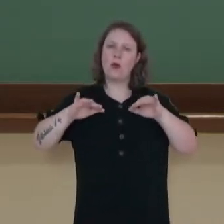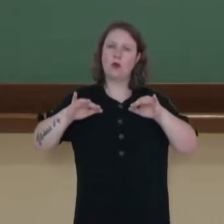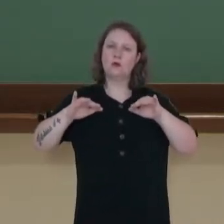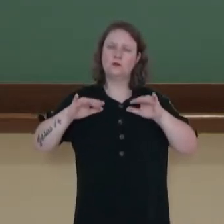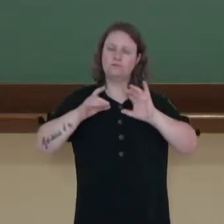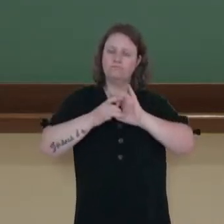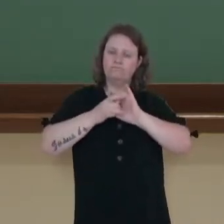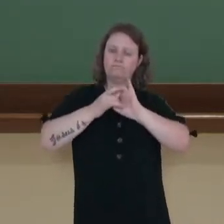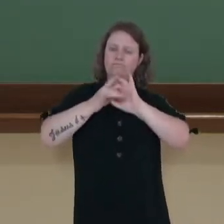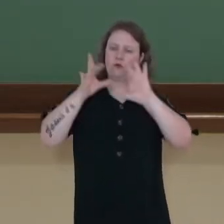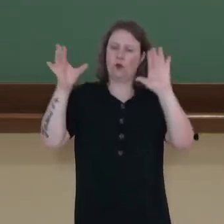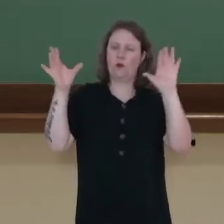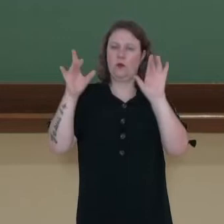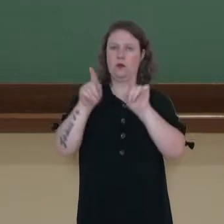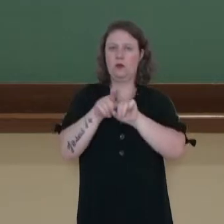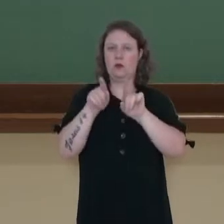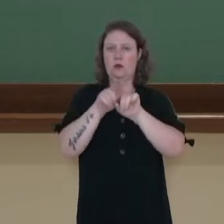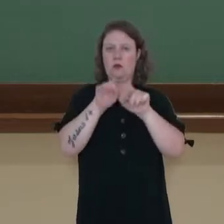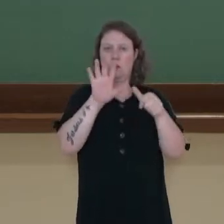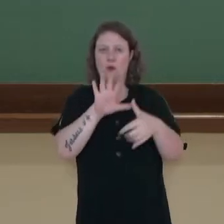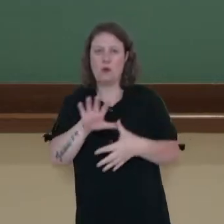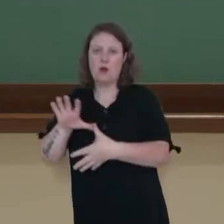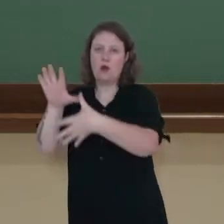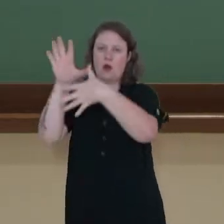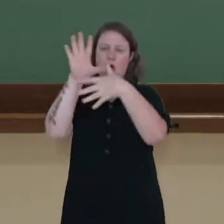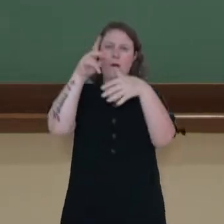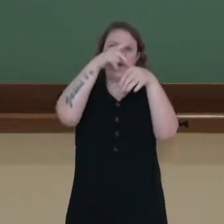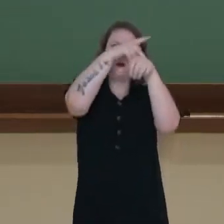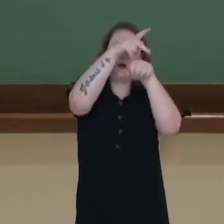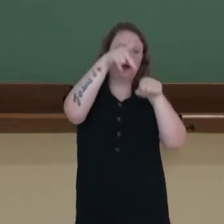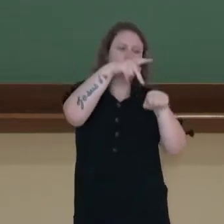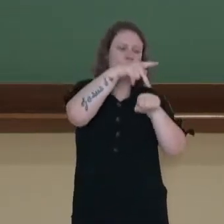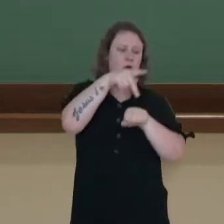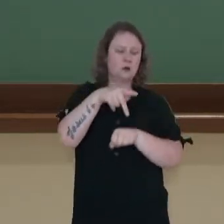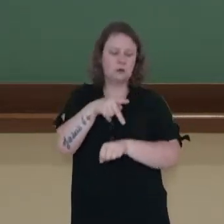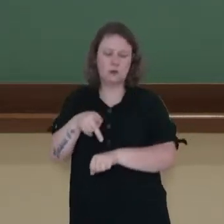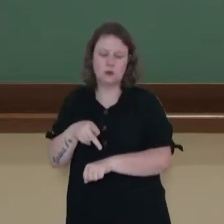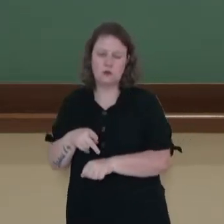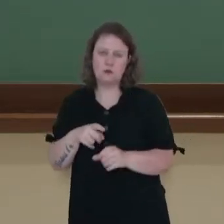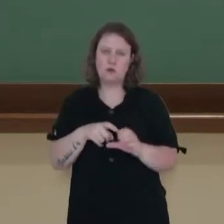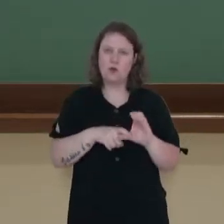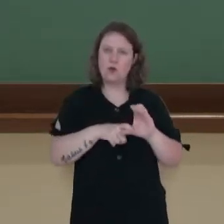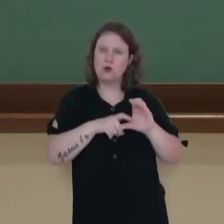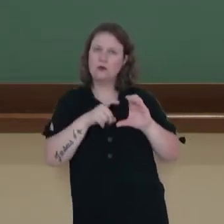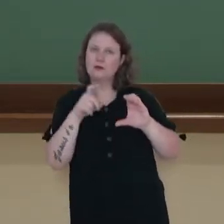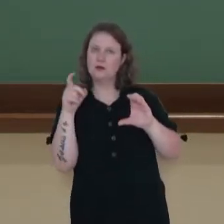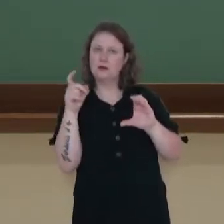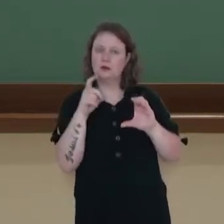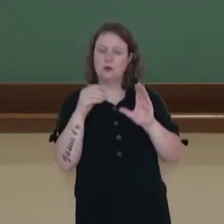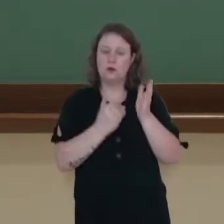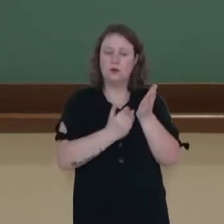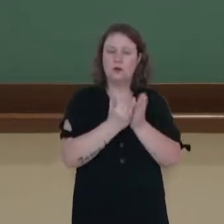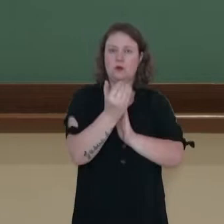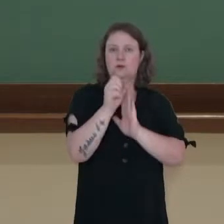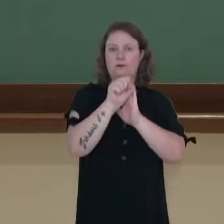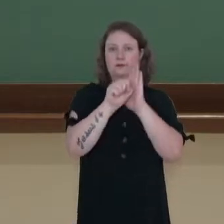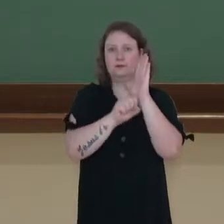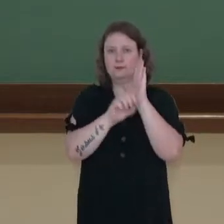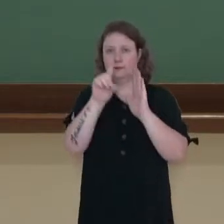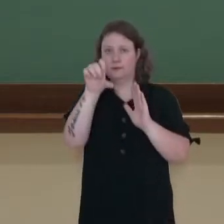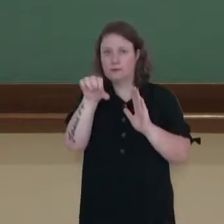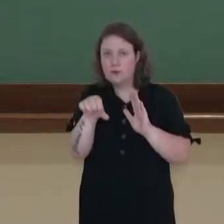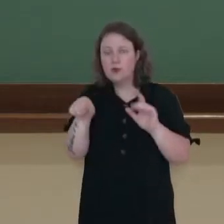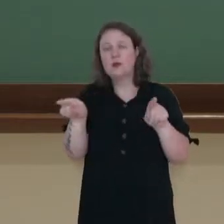independencista passa pela América e os países vão se tornando independentes no início do século XIX, entre eles o